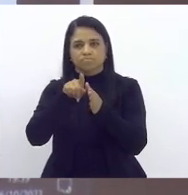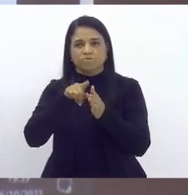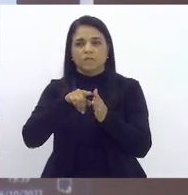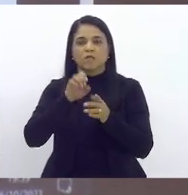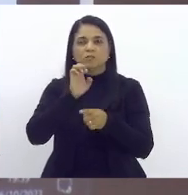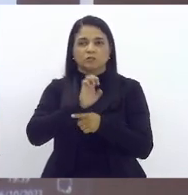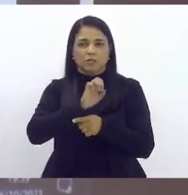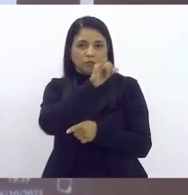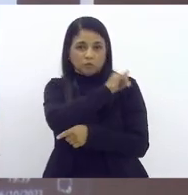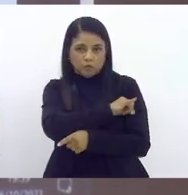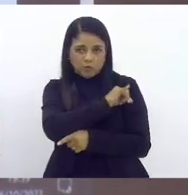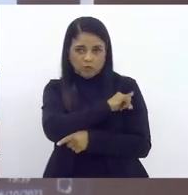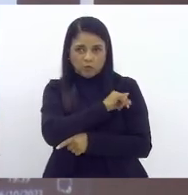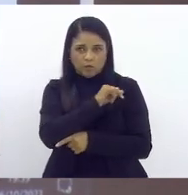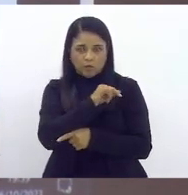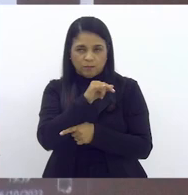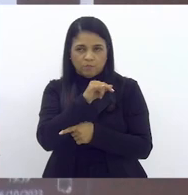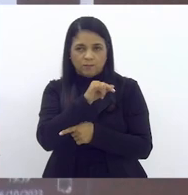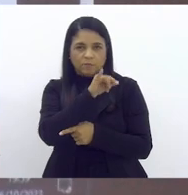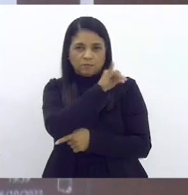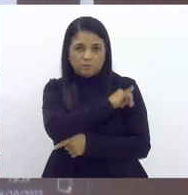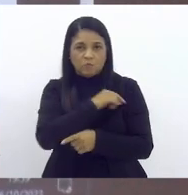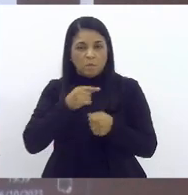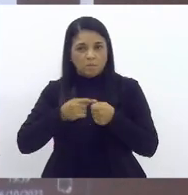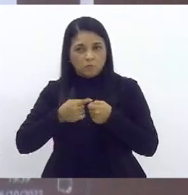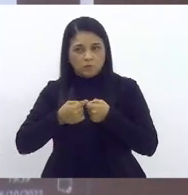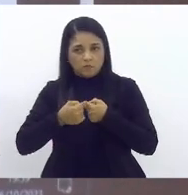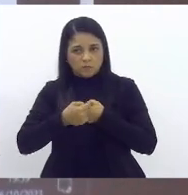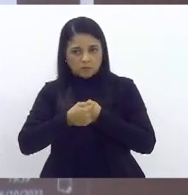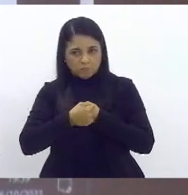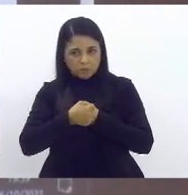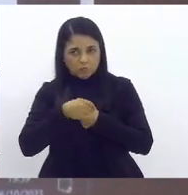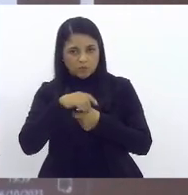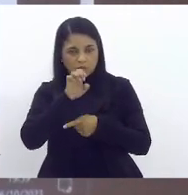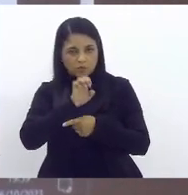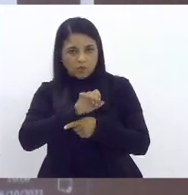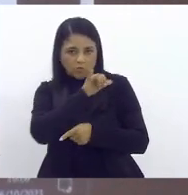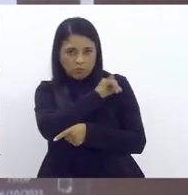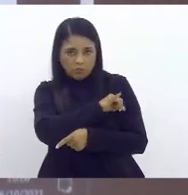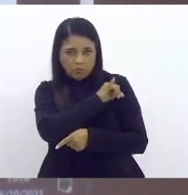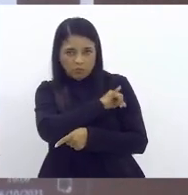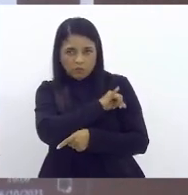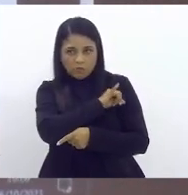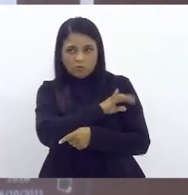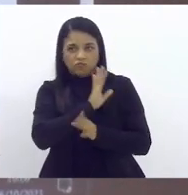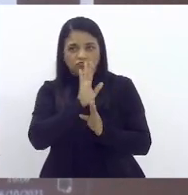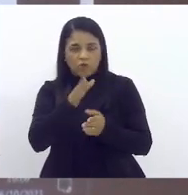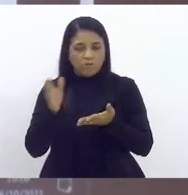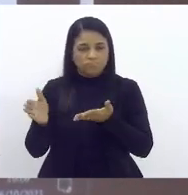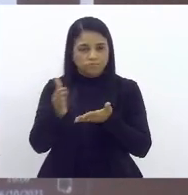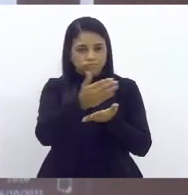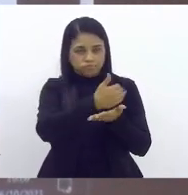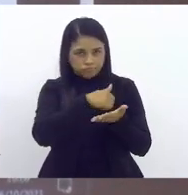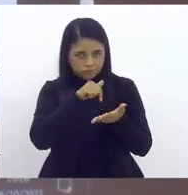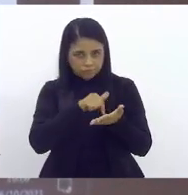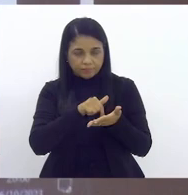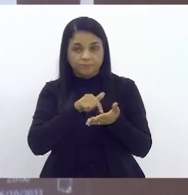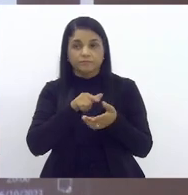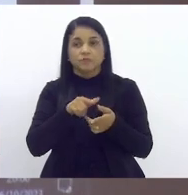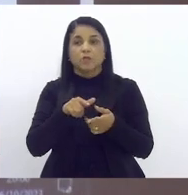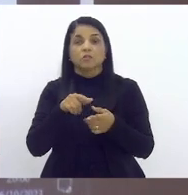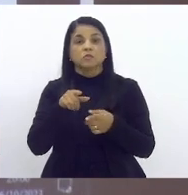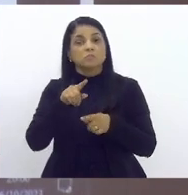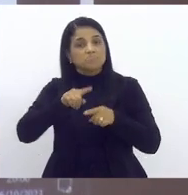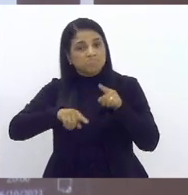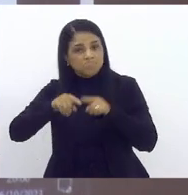Rio de Janeiro, aí são os municípios do Rio de Janeiro que a gente já tem colocado. Então, esse é um